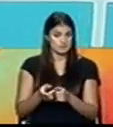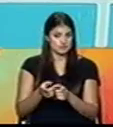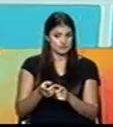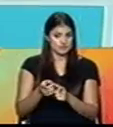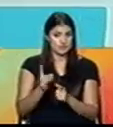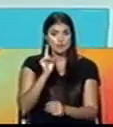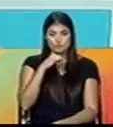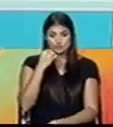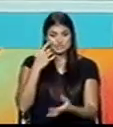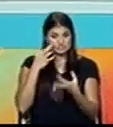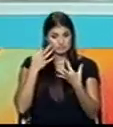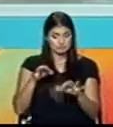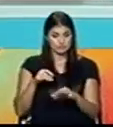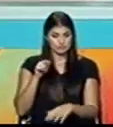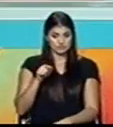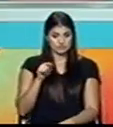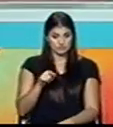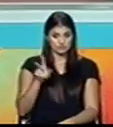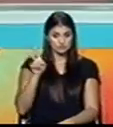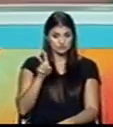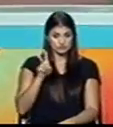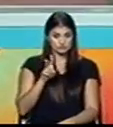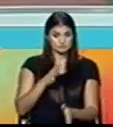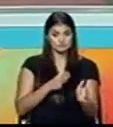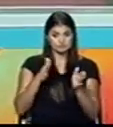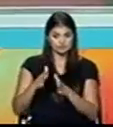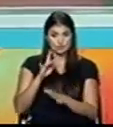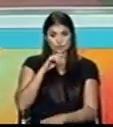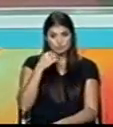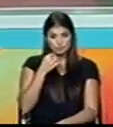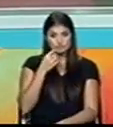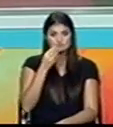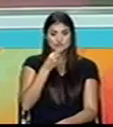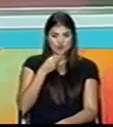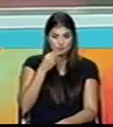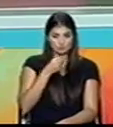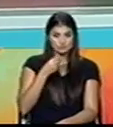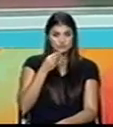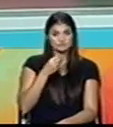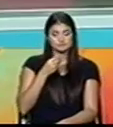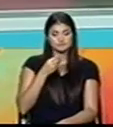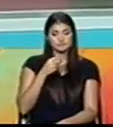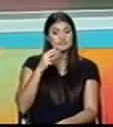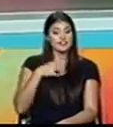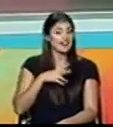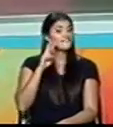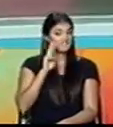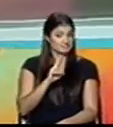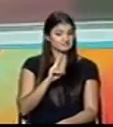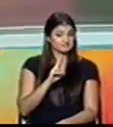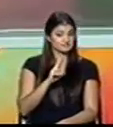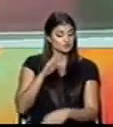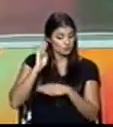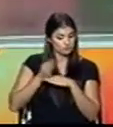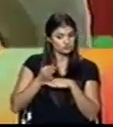bolos ainda mais simples. Este pertence ao segundo capítulo, que são bolos assim aromáticos, com texturas. Querem ver, não é? E o último